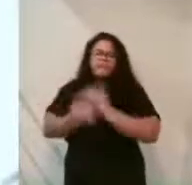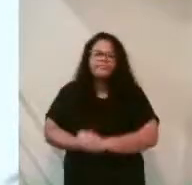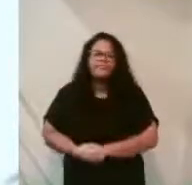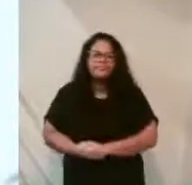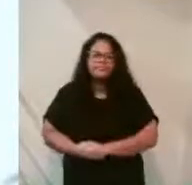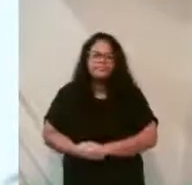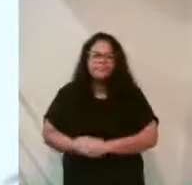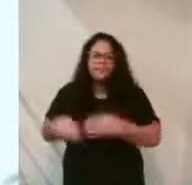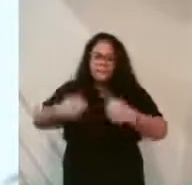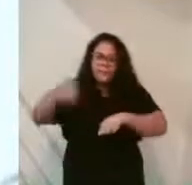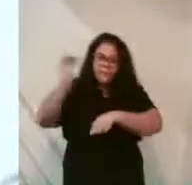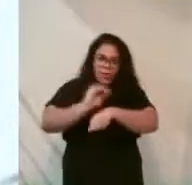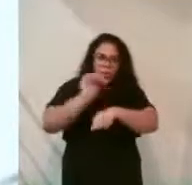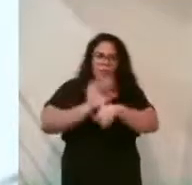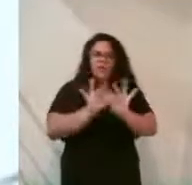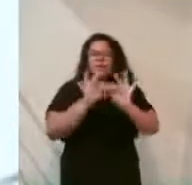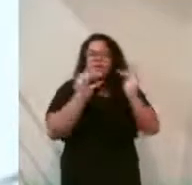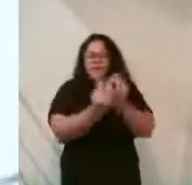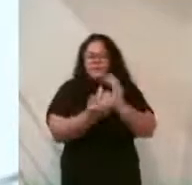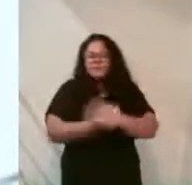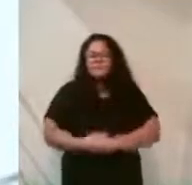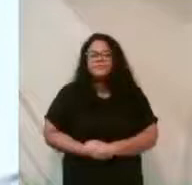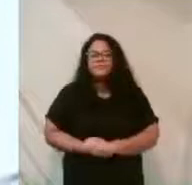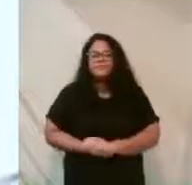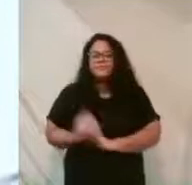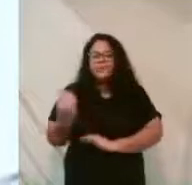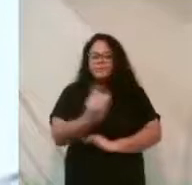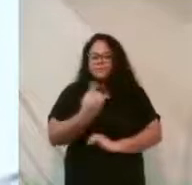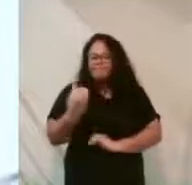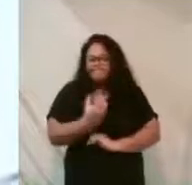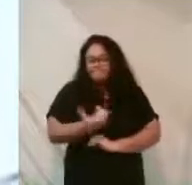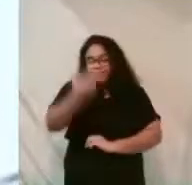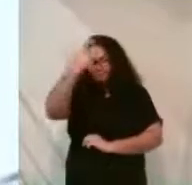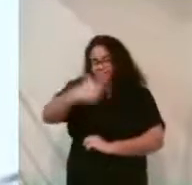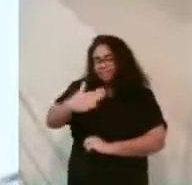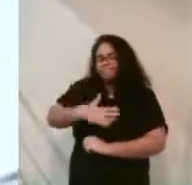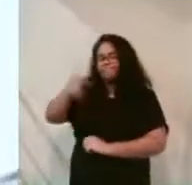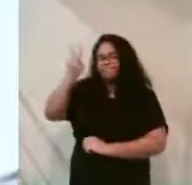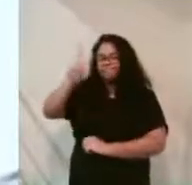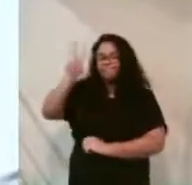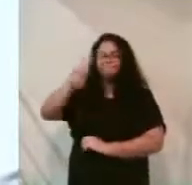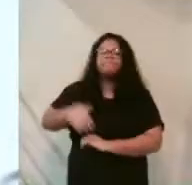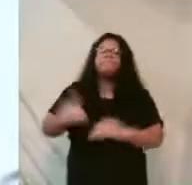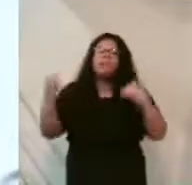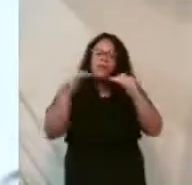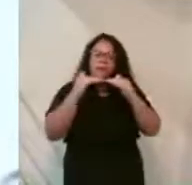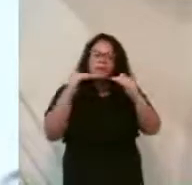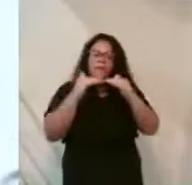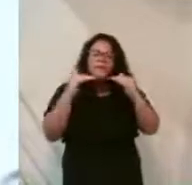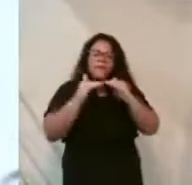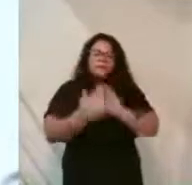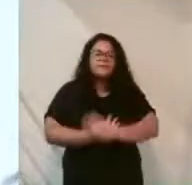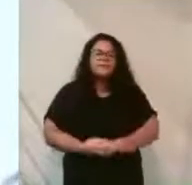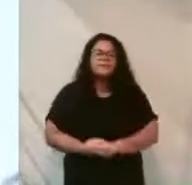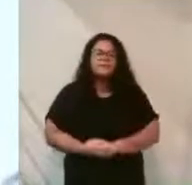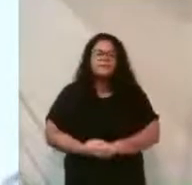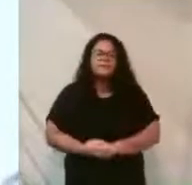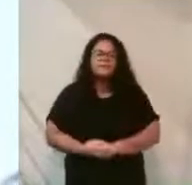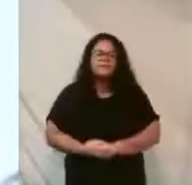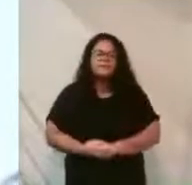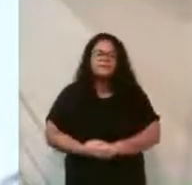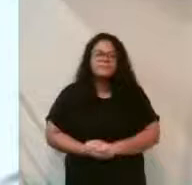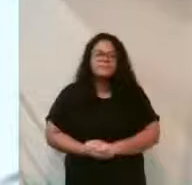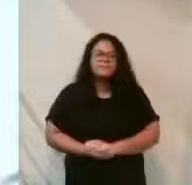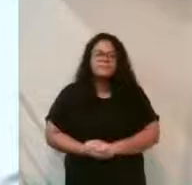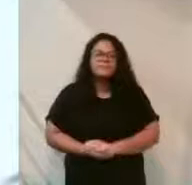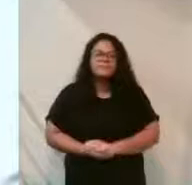da sua família de forma unilateral. A minha história tem tudo a ver com a história com o dado